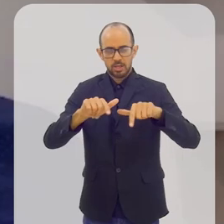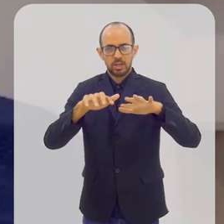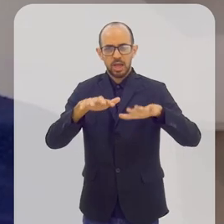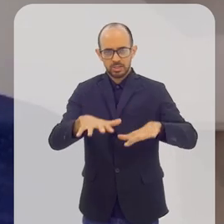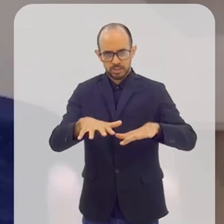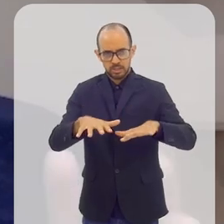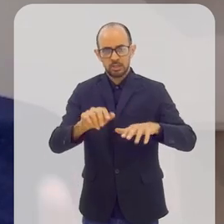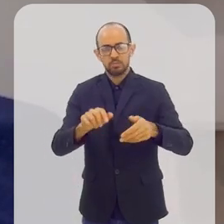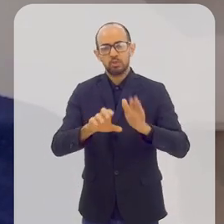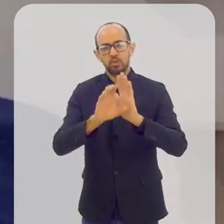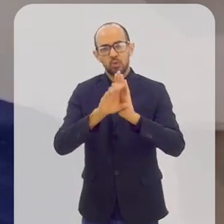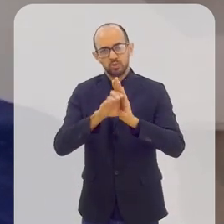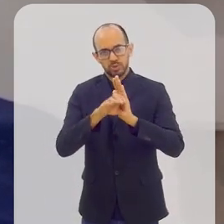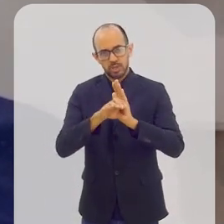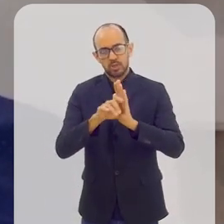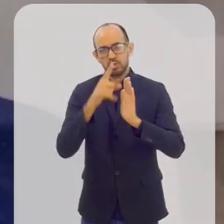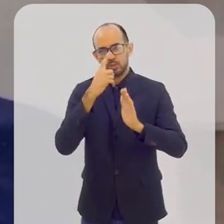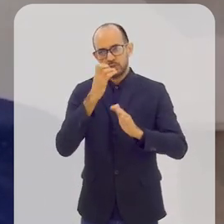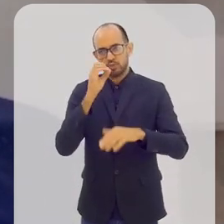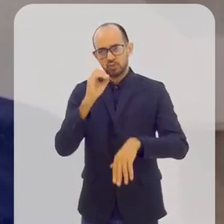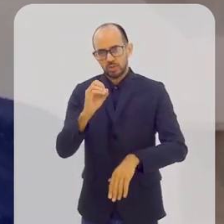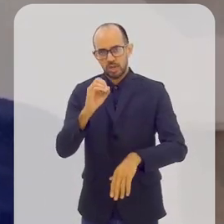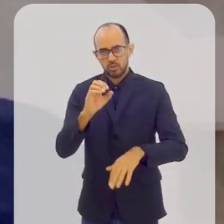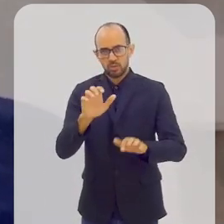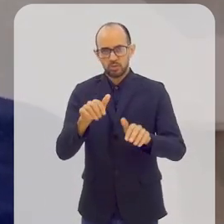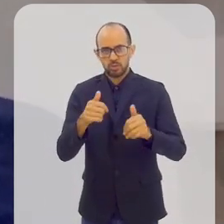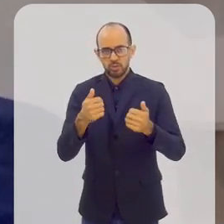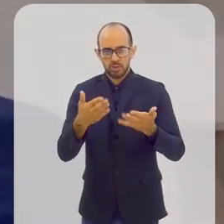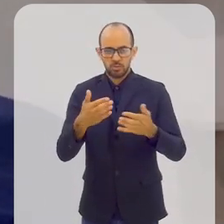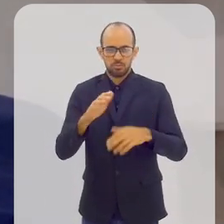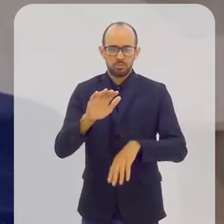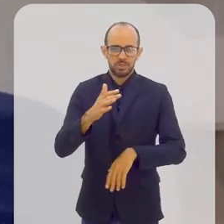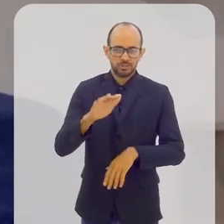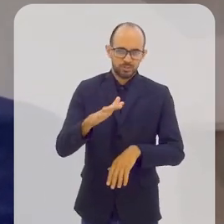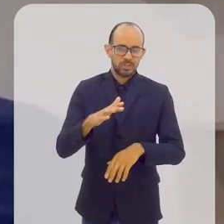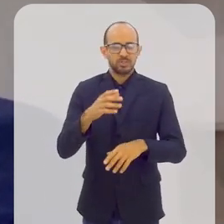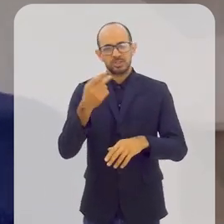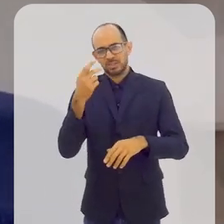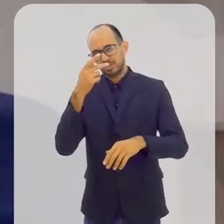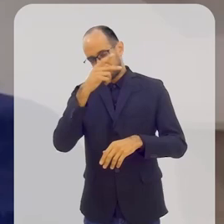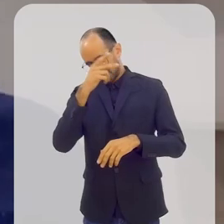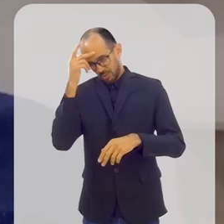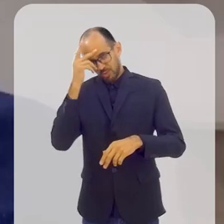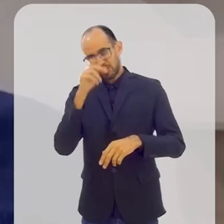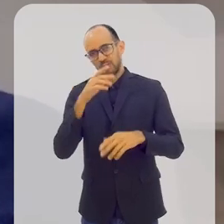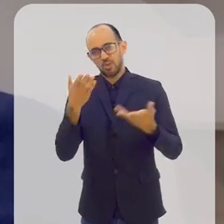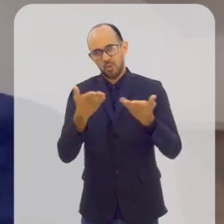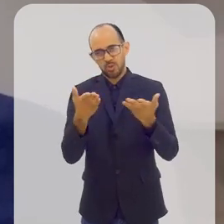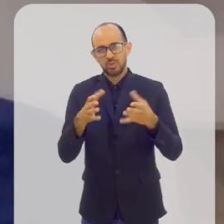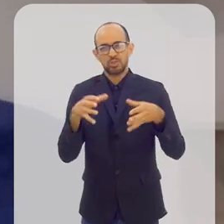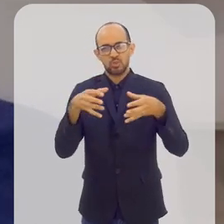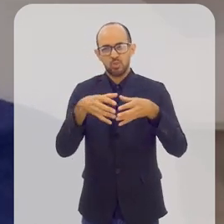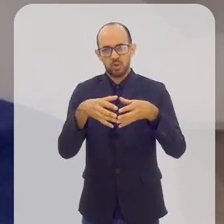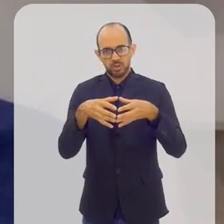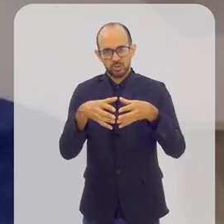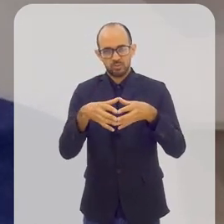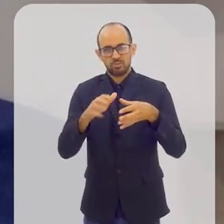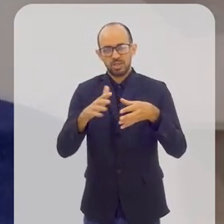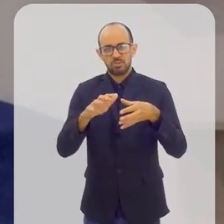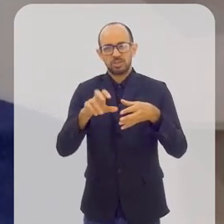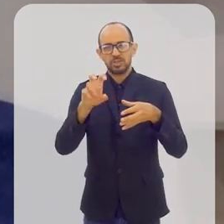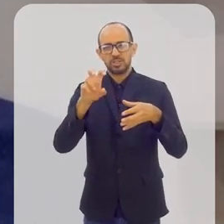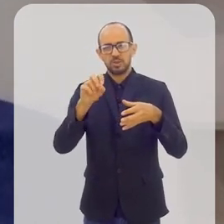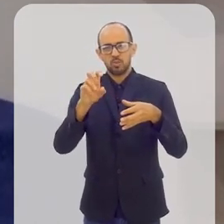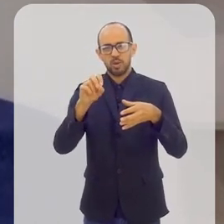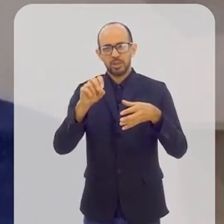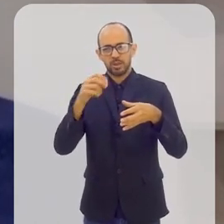trabalhem em prol do conceito Lixo Zero. Então, nós unimos essas pessoas e hoje a gente tem um coletivo aqui aproximadamente de